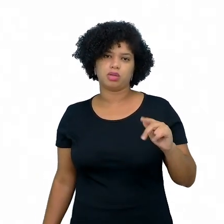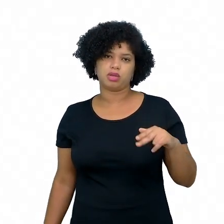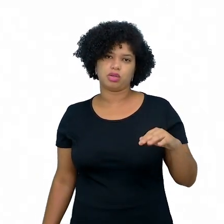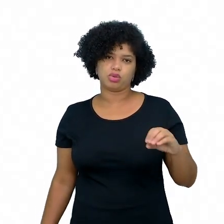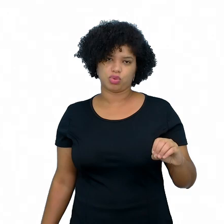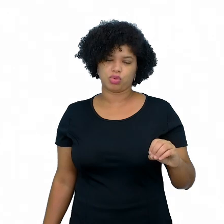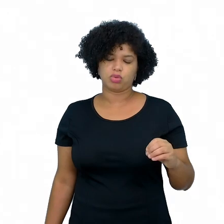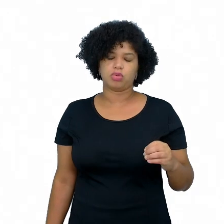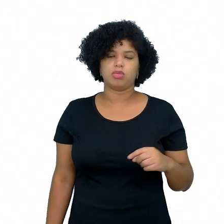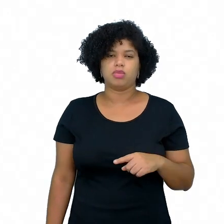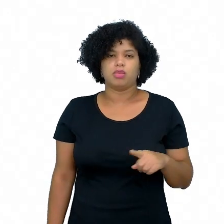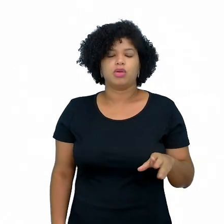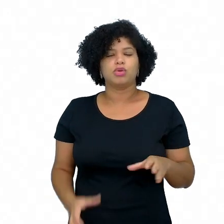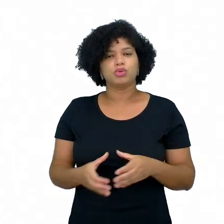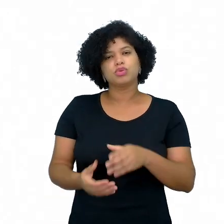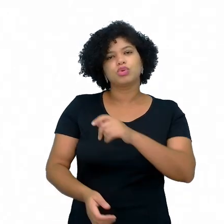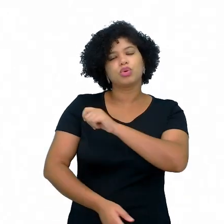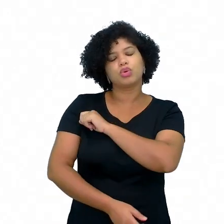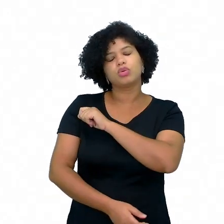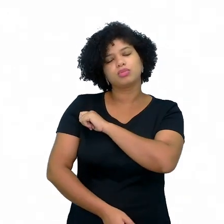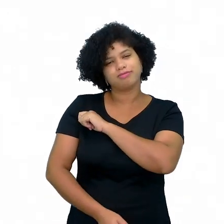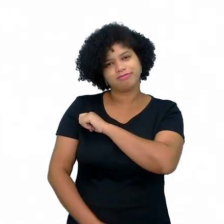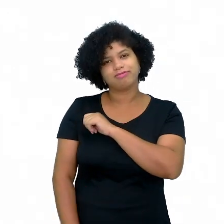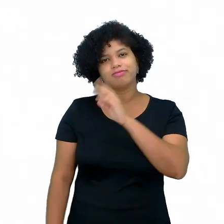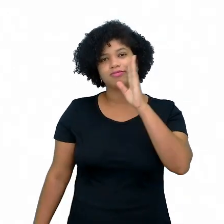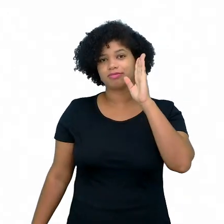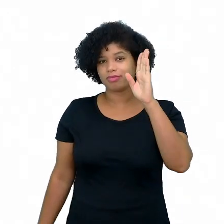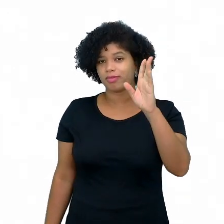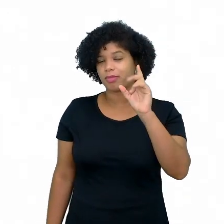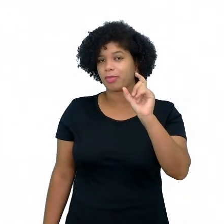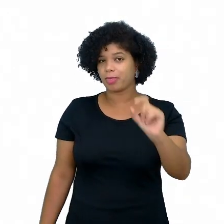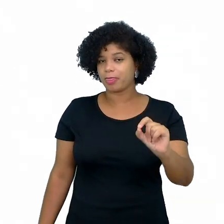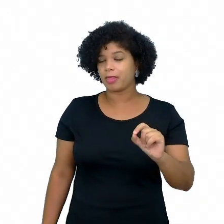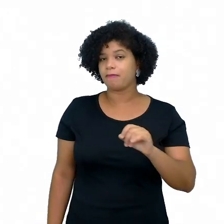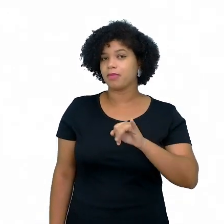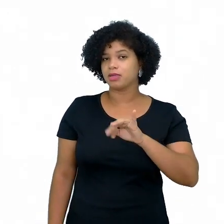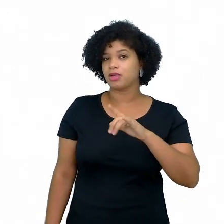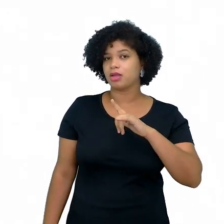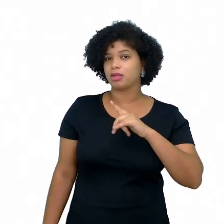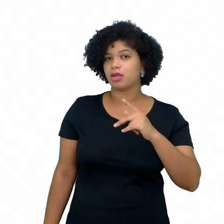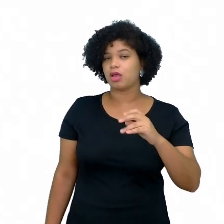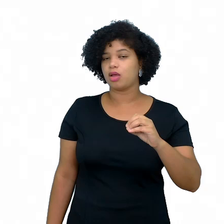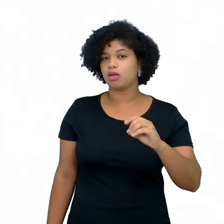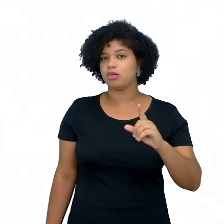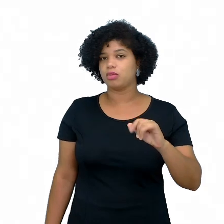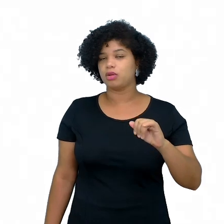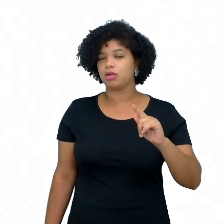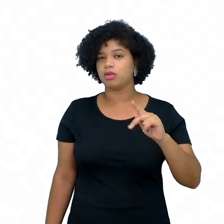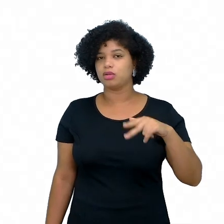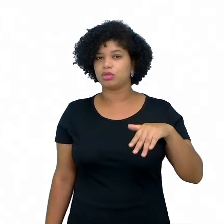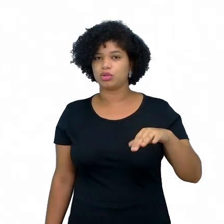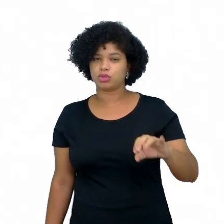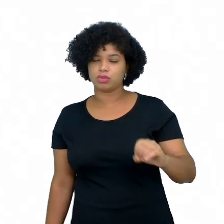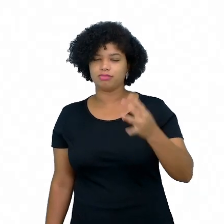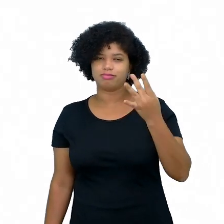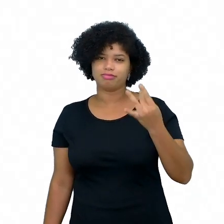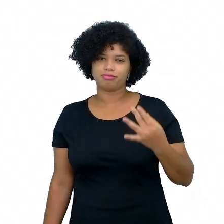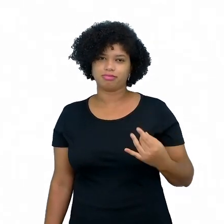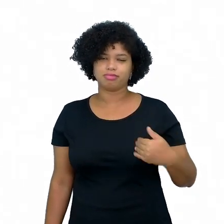alunos, principalmente, né, preferencialmente se tiver os polígonos de forma concreta.